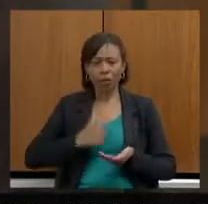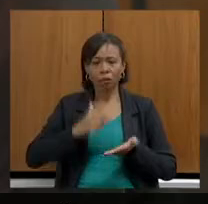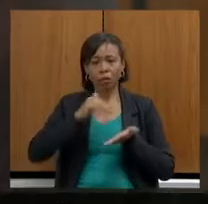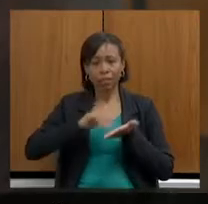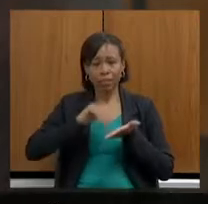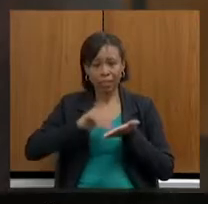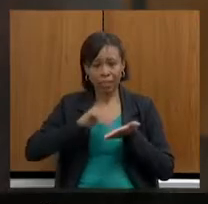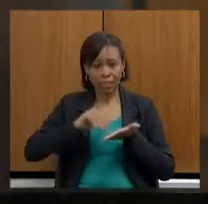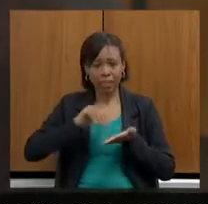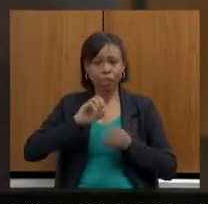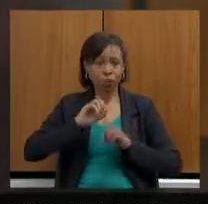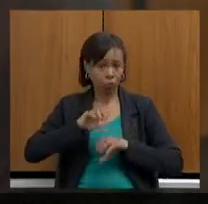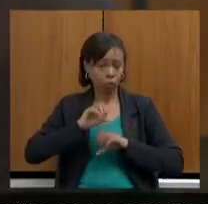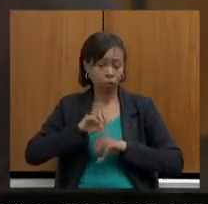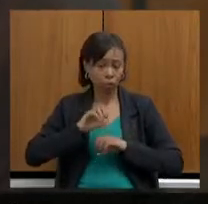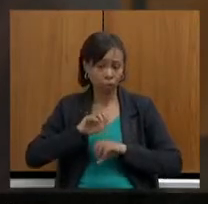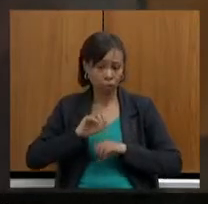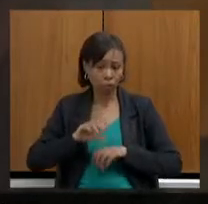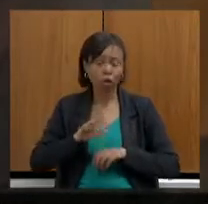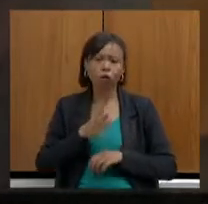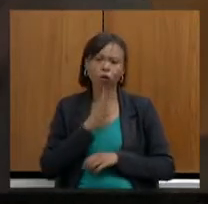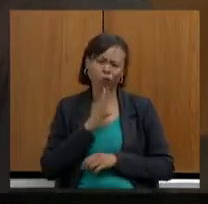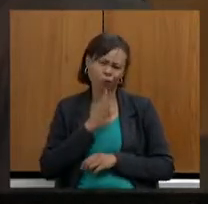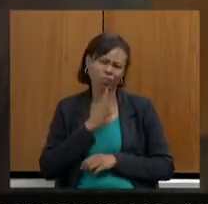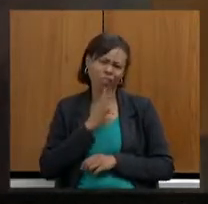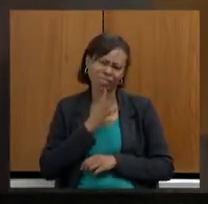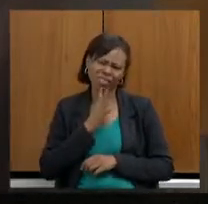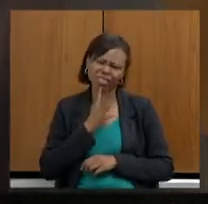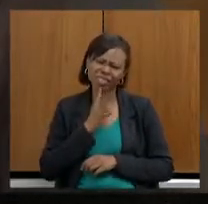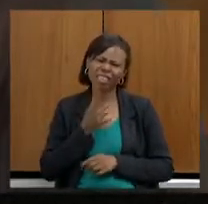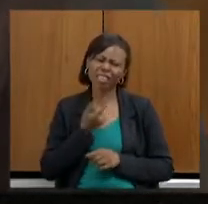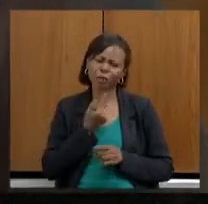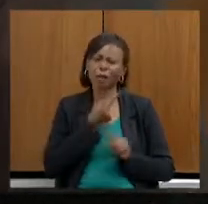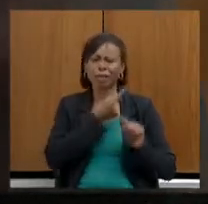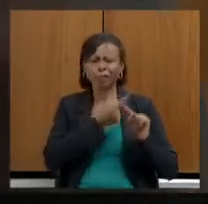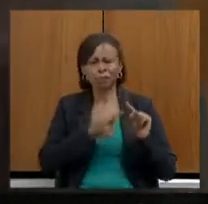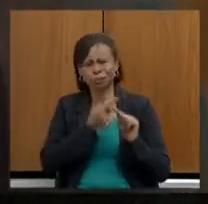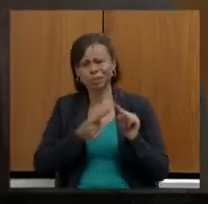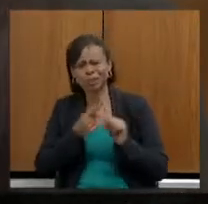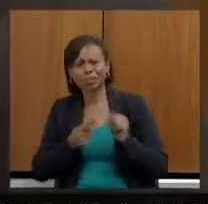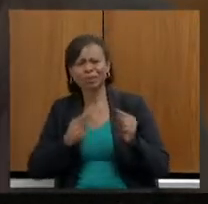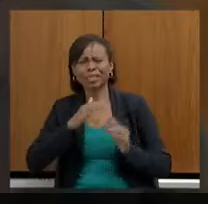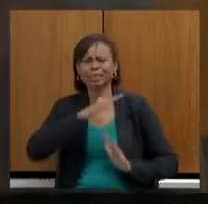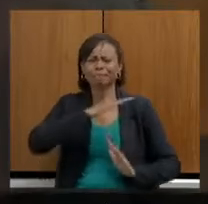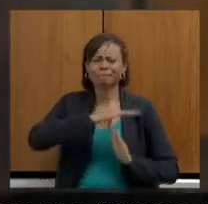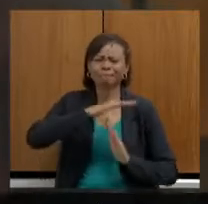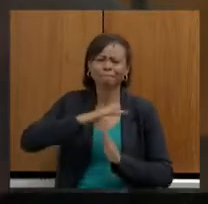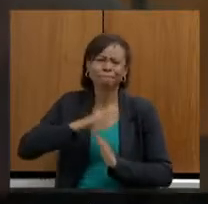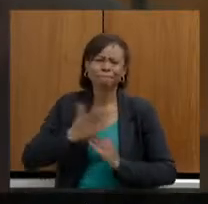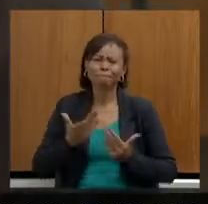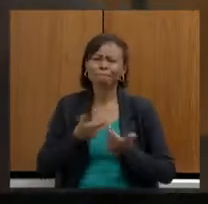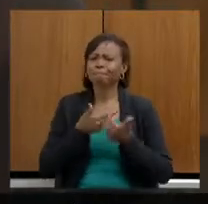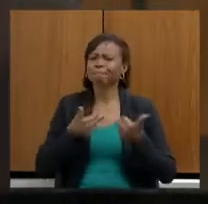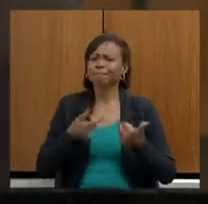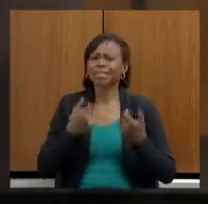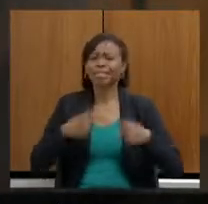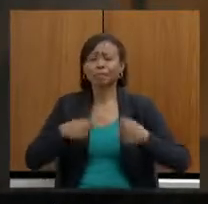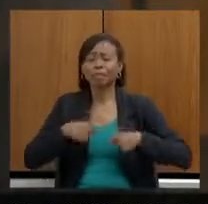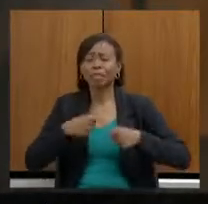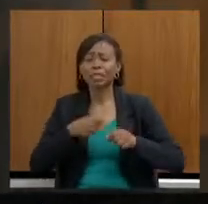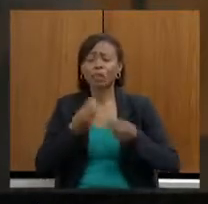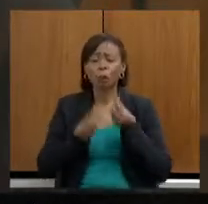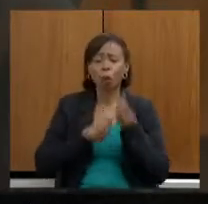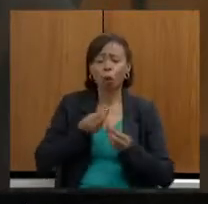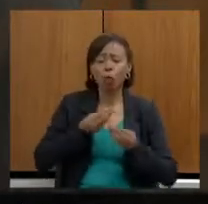né e conhecedora dessas grandes restrições que a gente tem de reequilibrar